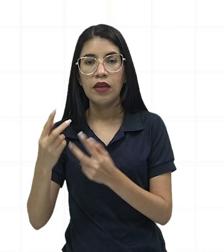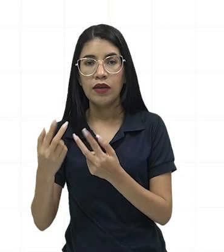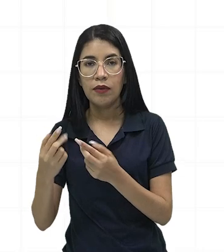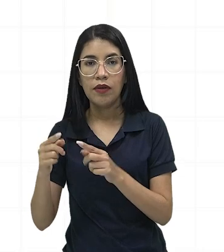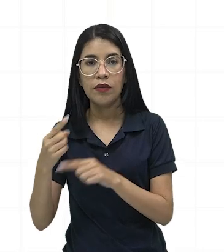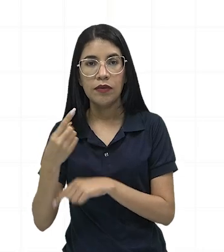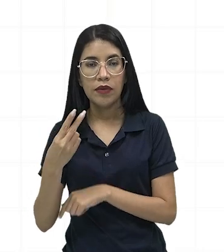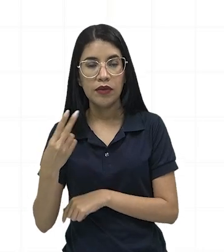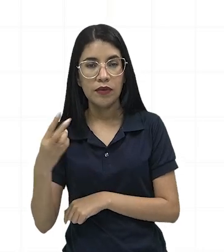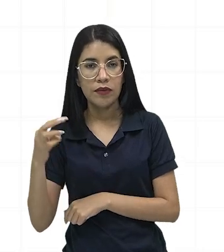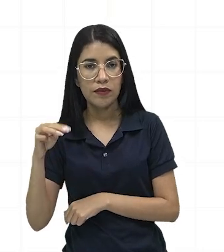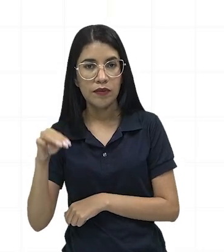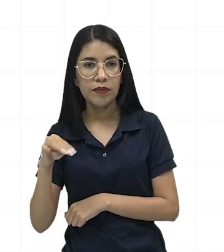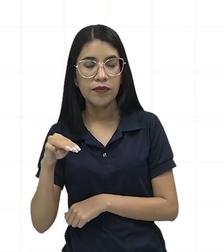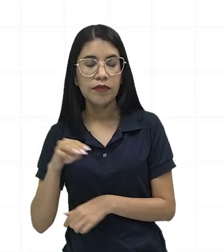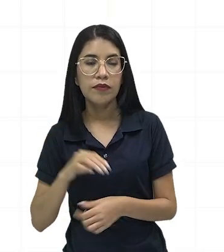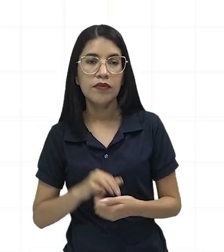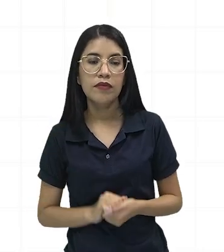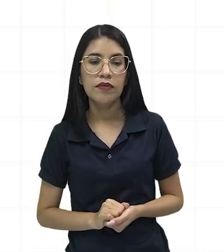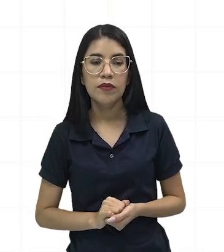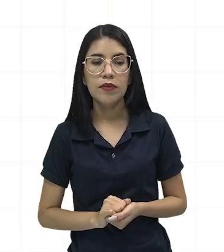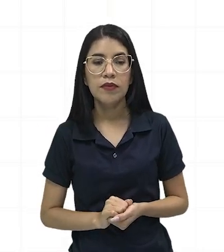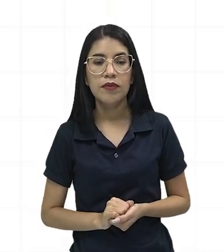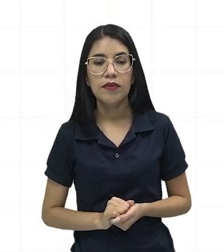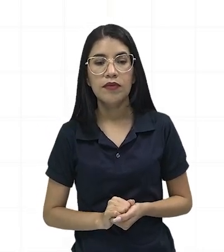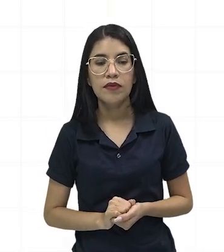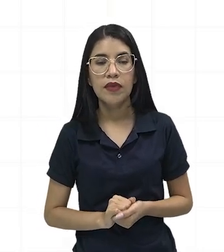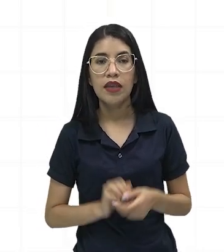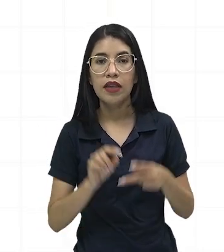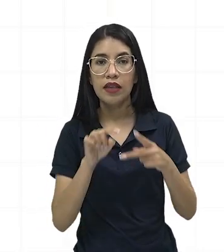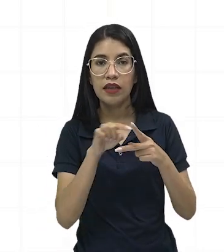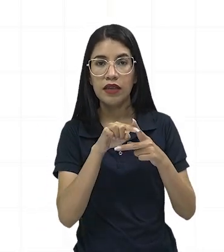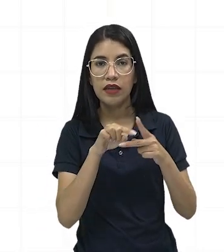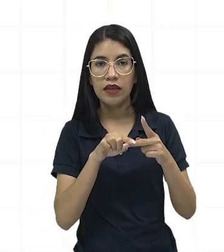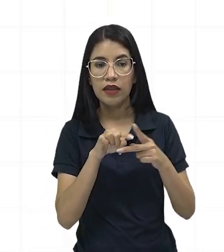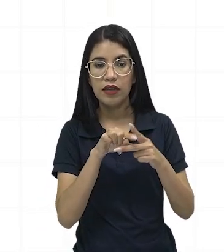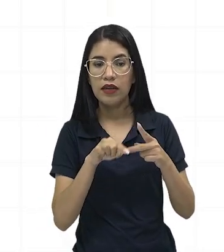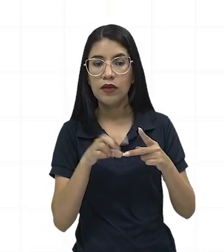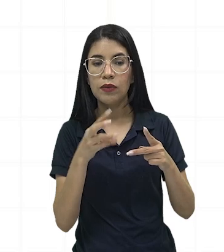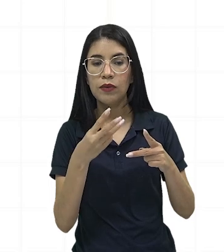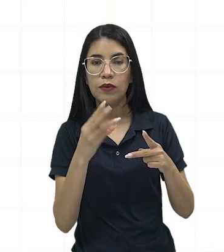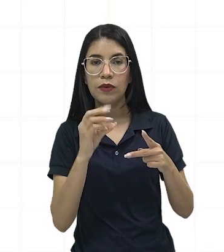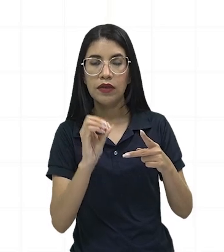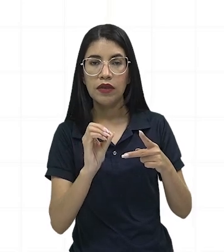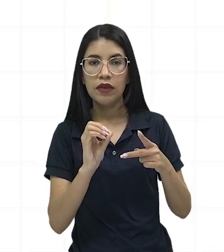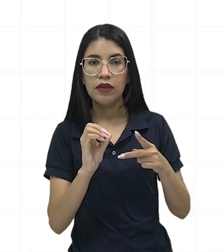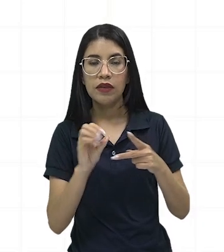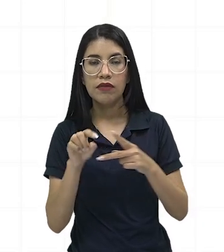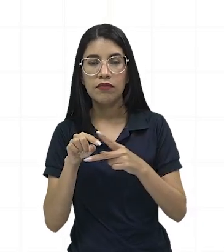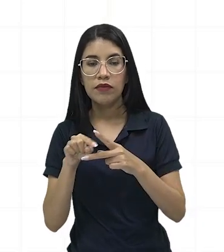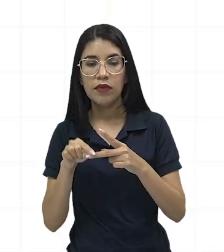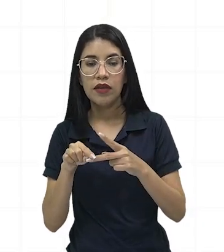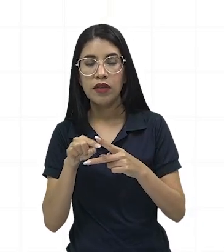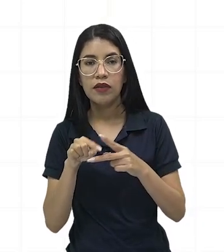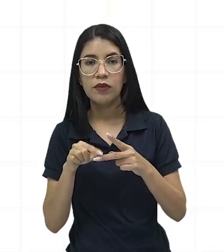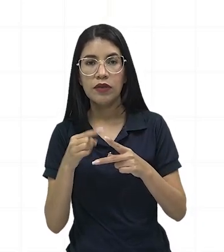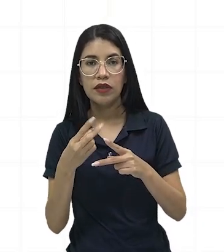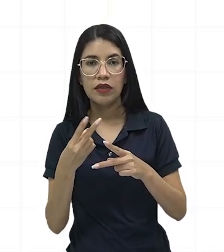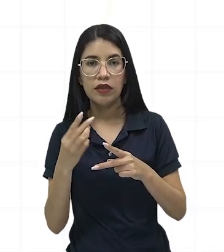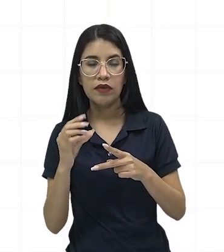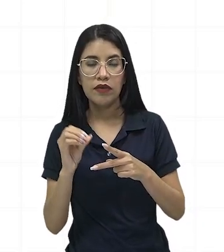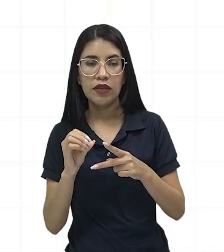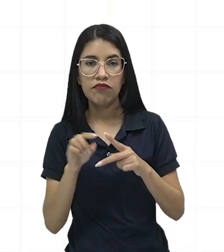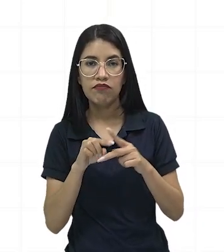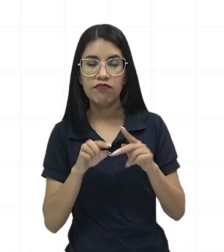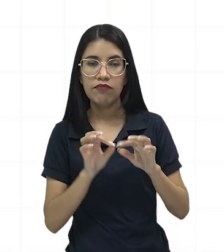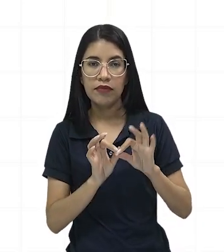medida de 12 metros. E nós temos aqui, ó, ângulo, lado e ângulo, né?